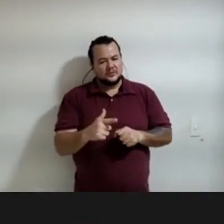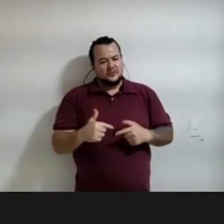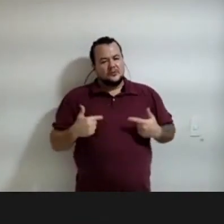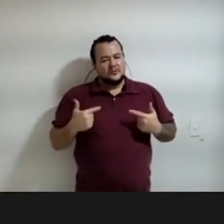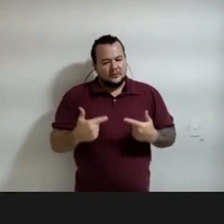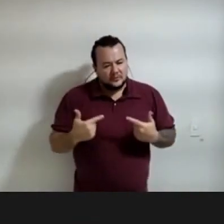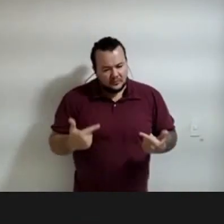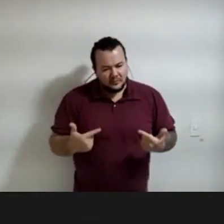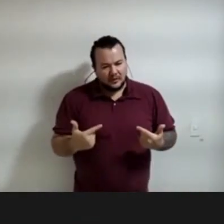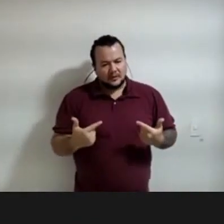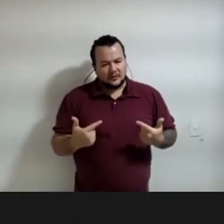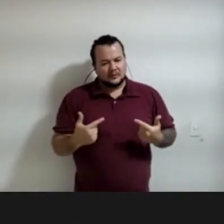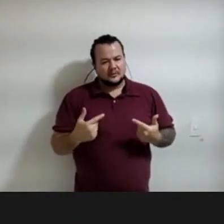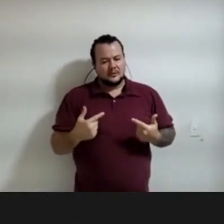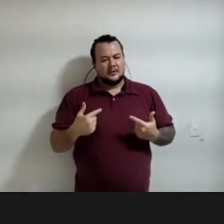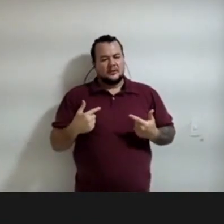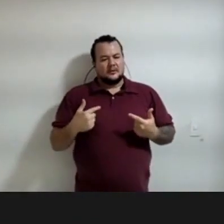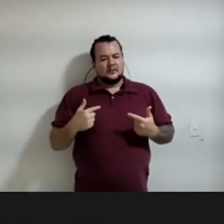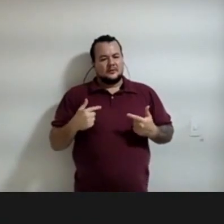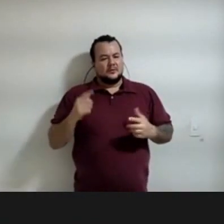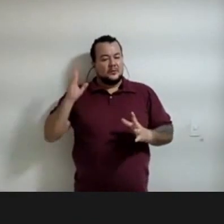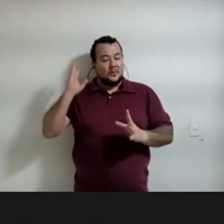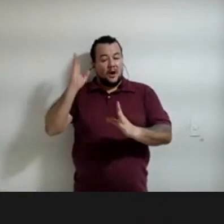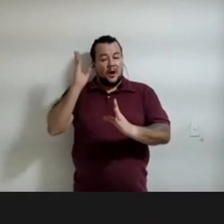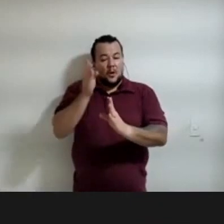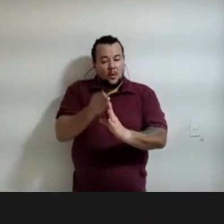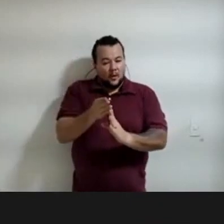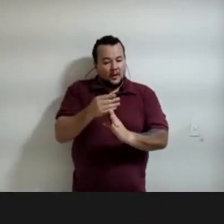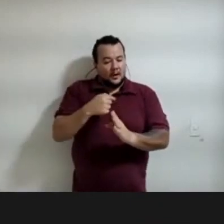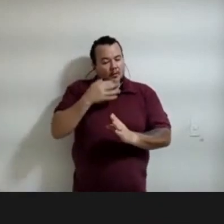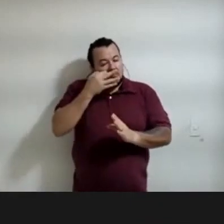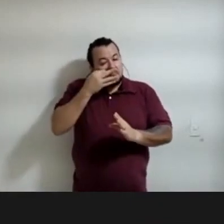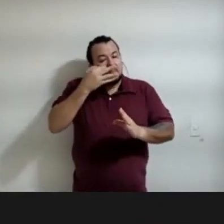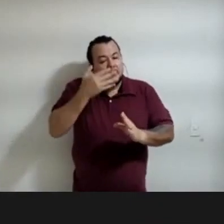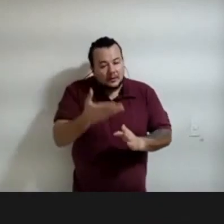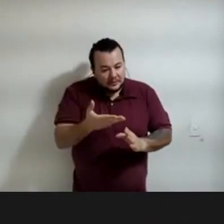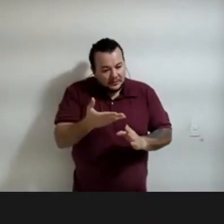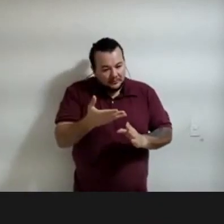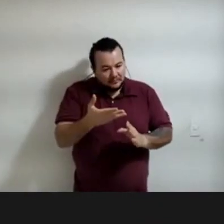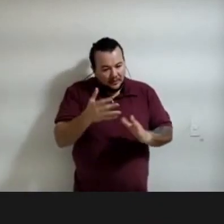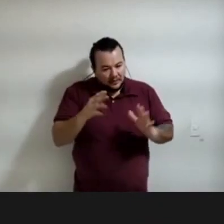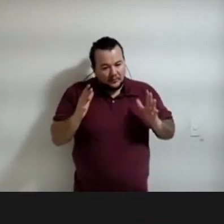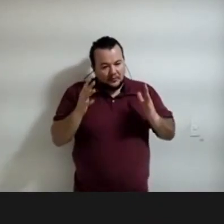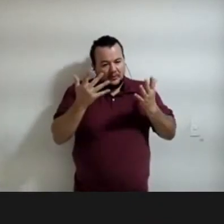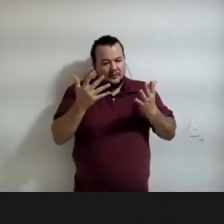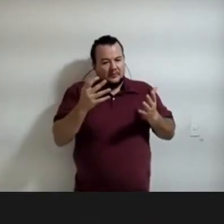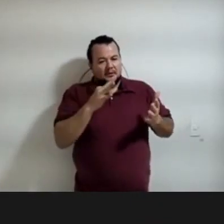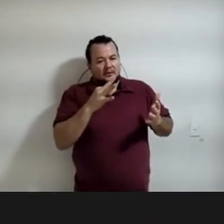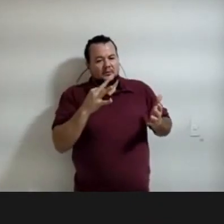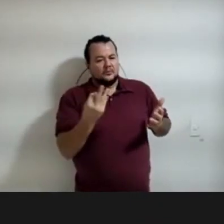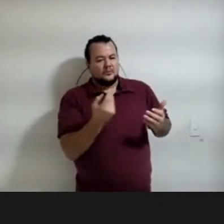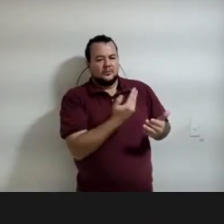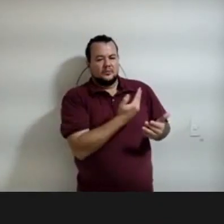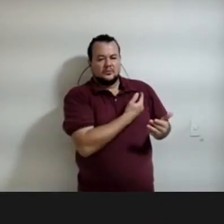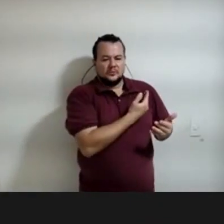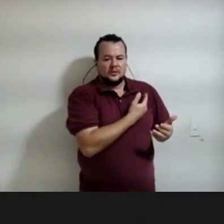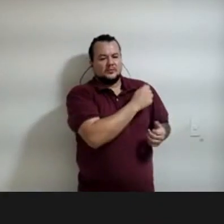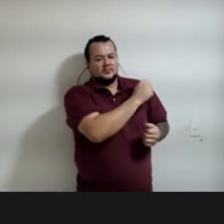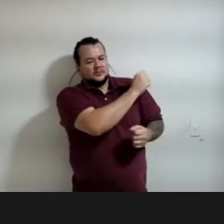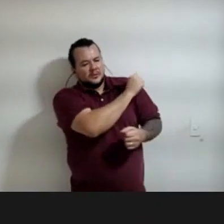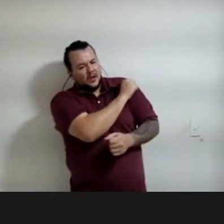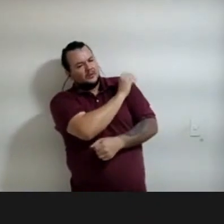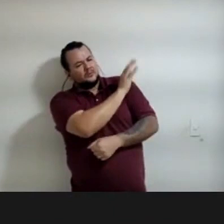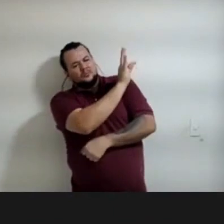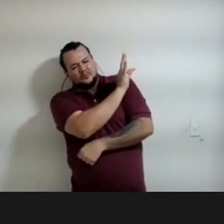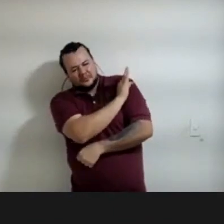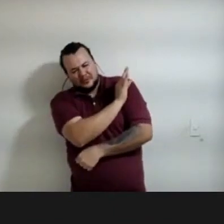honra poder participar da organização desse evento, juntamente com todas e todos os colegas, alunos, técnicos, amigas e